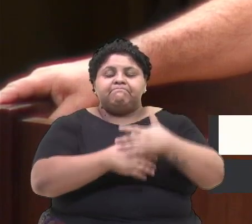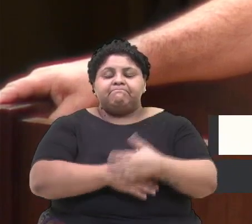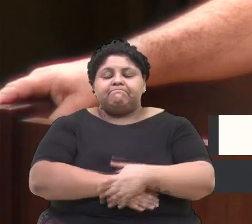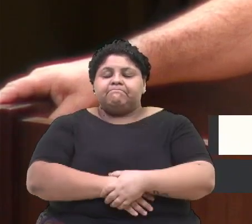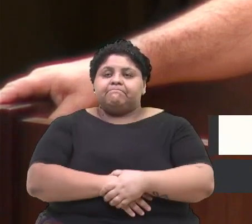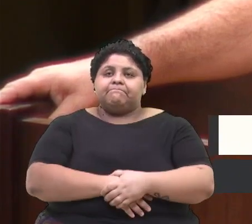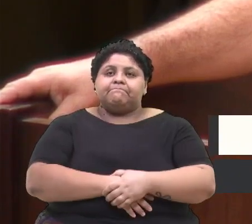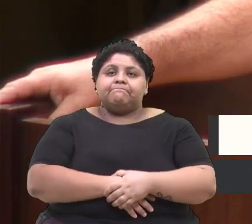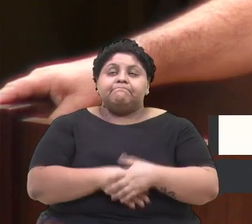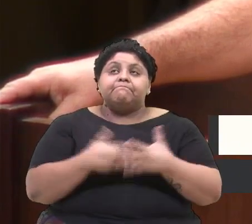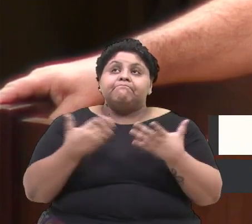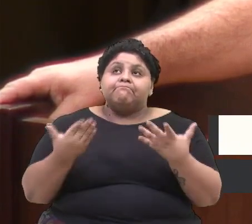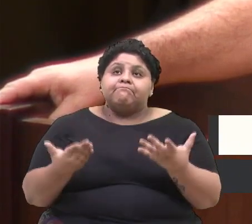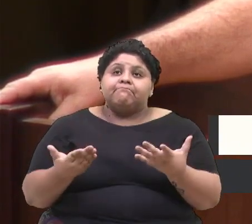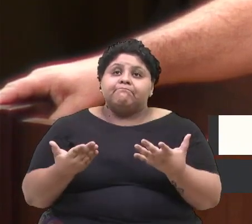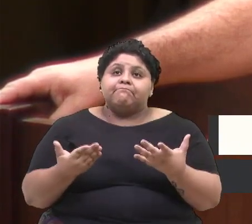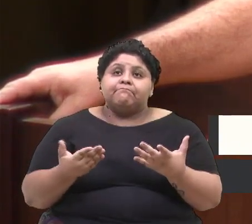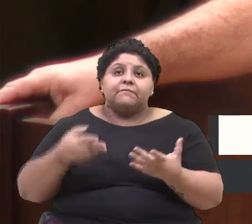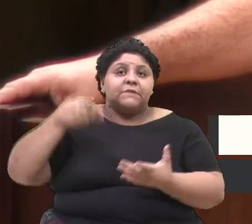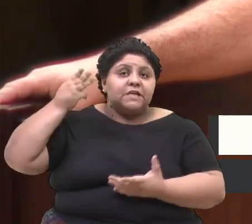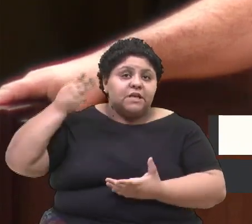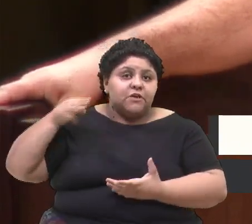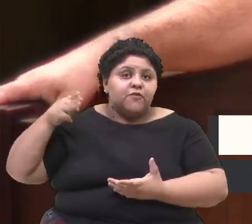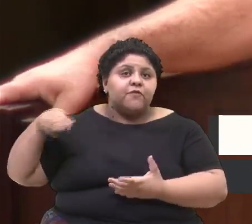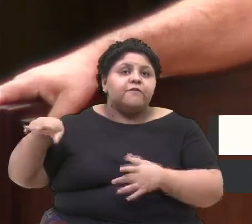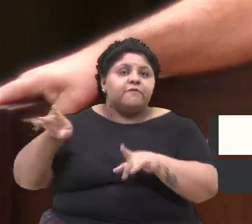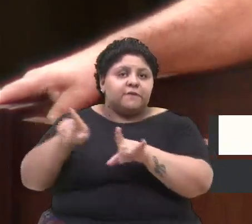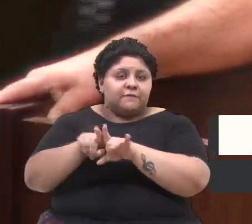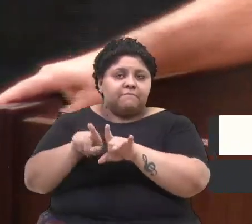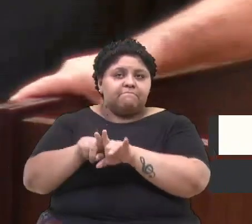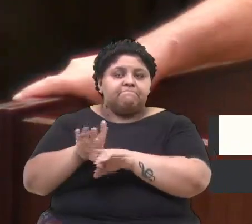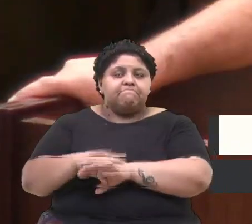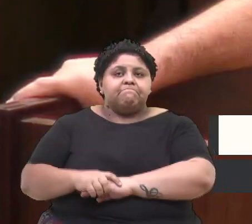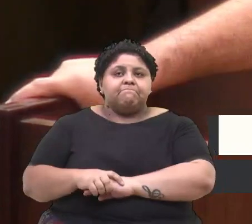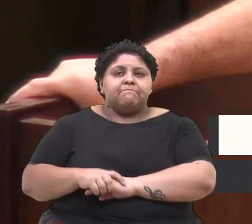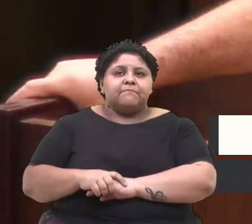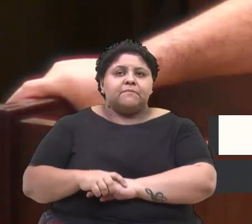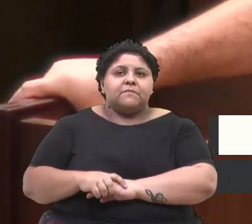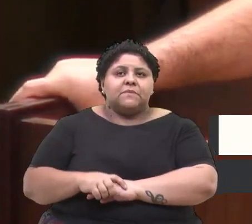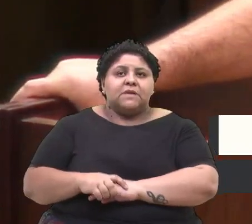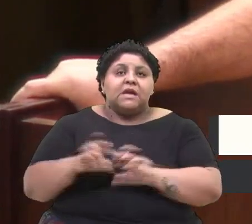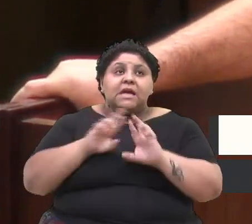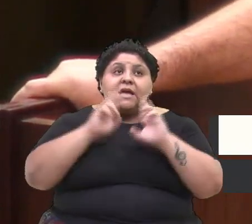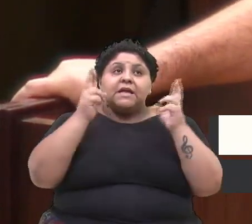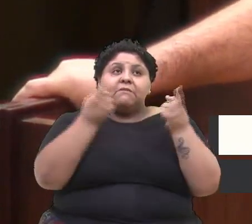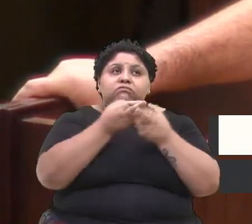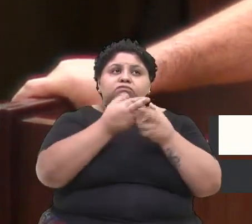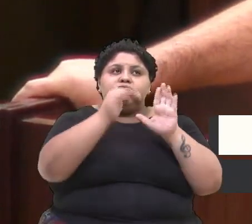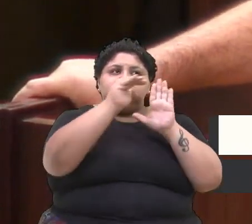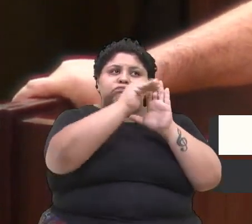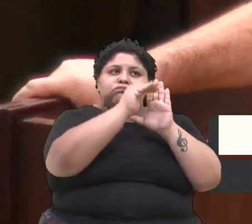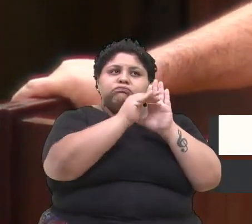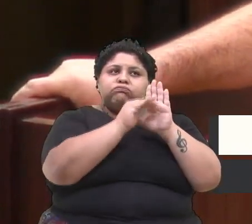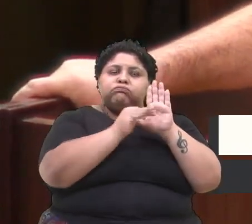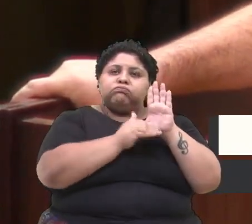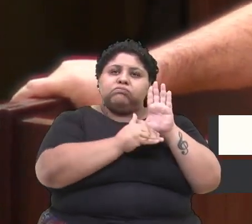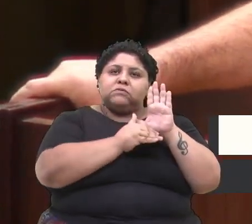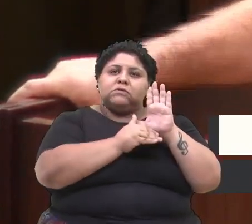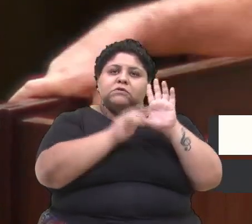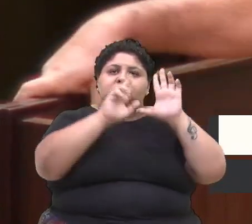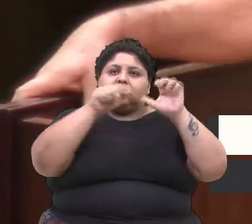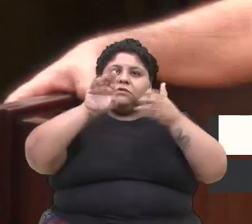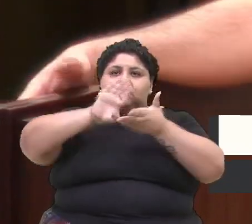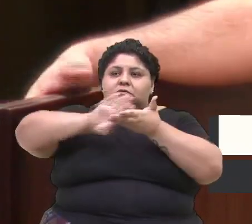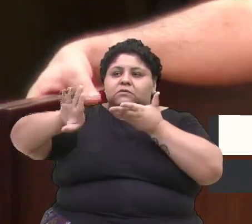E aí, então, e o Virvi Ramos. E aí, essa reunião, a pauta extraordinária dessa reunião é para tirar o poder